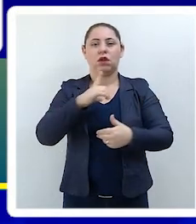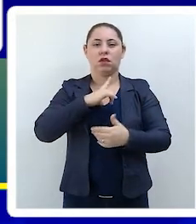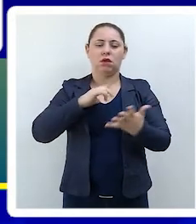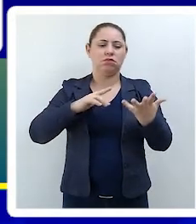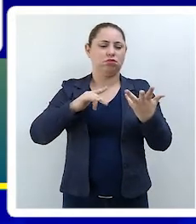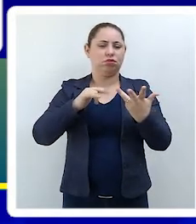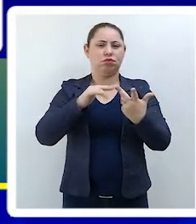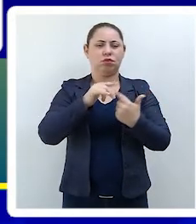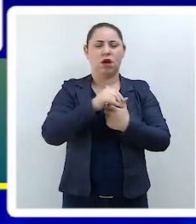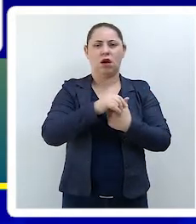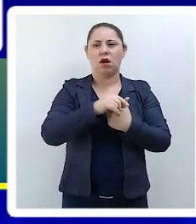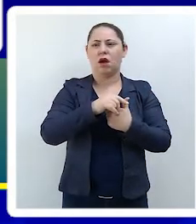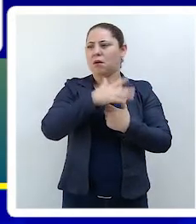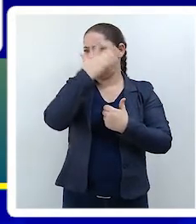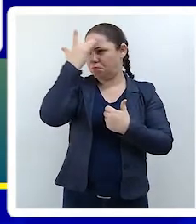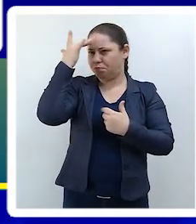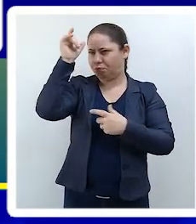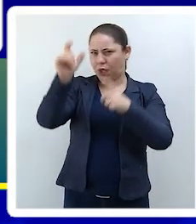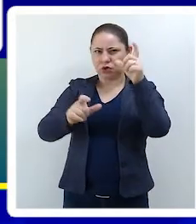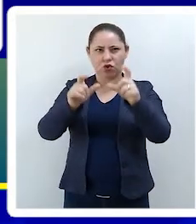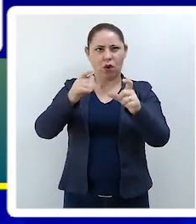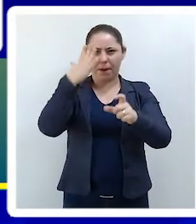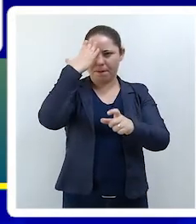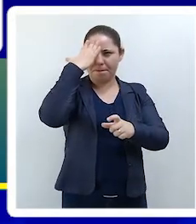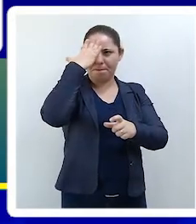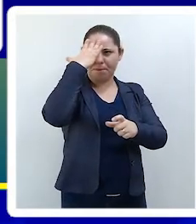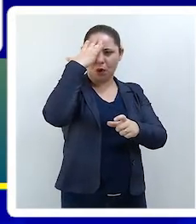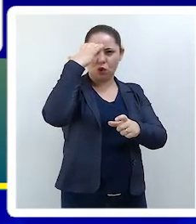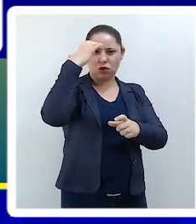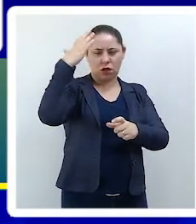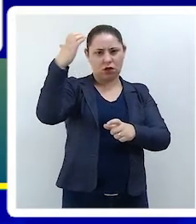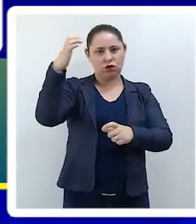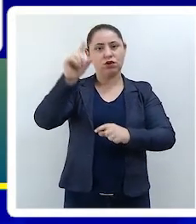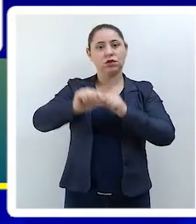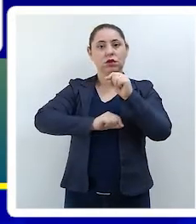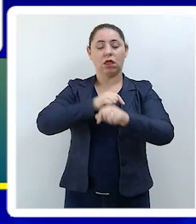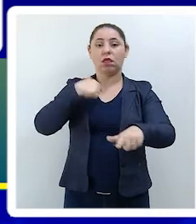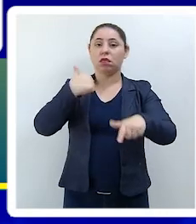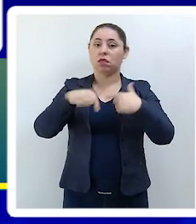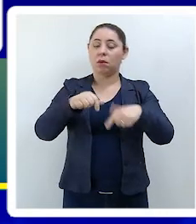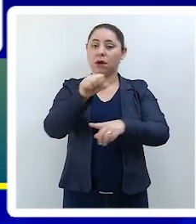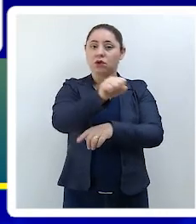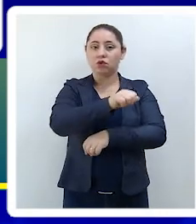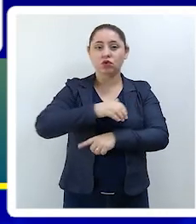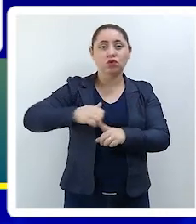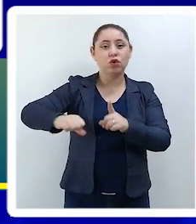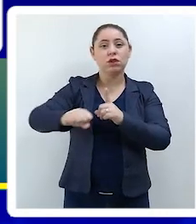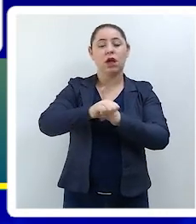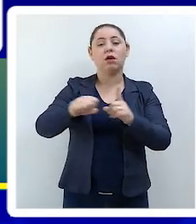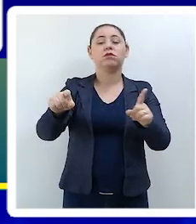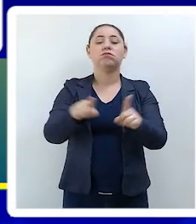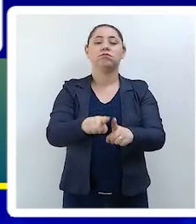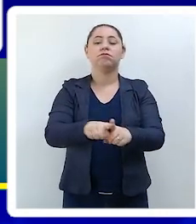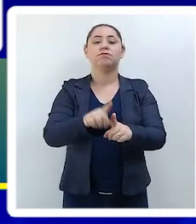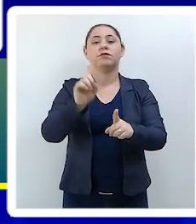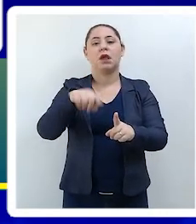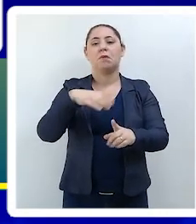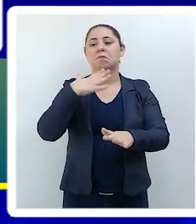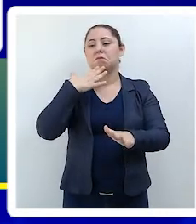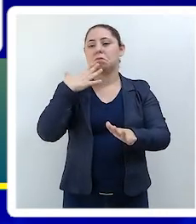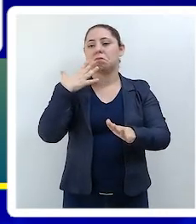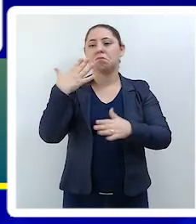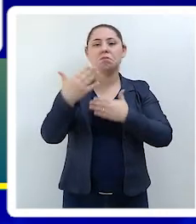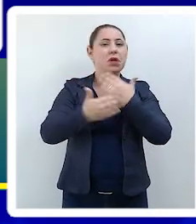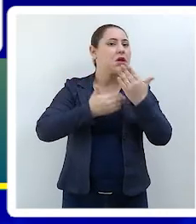várias figuras femininas, né, importantíssimas, que têm feito os trabalhos sociais, assim,